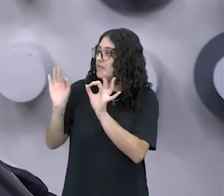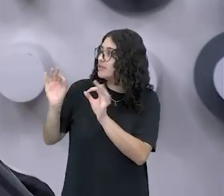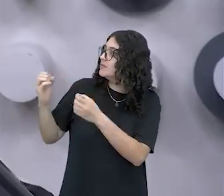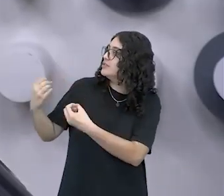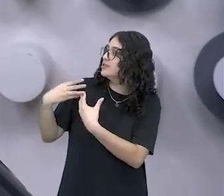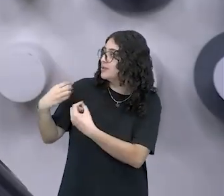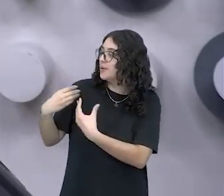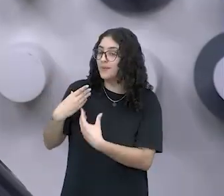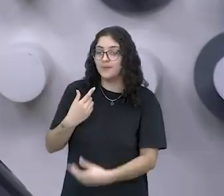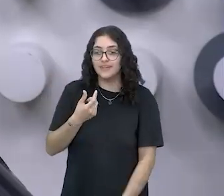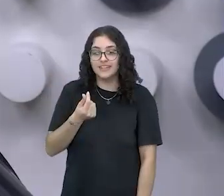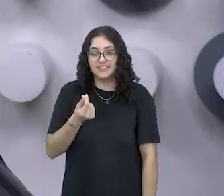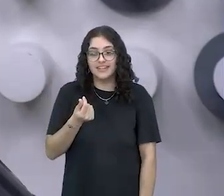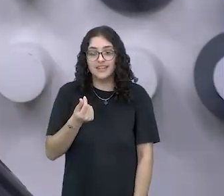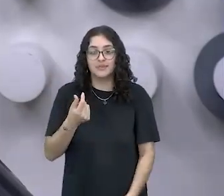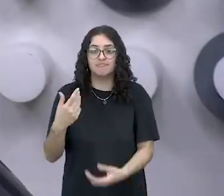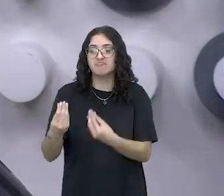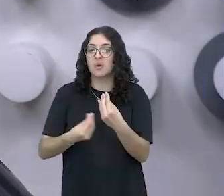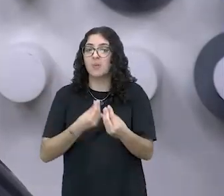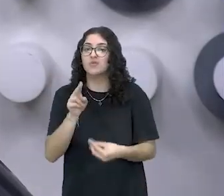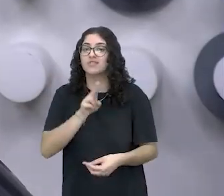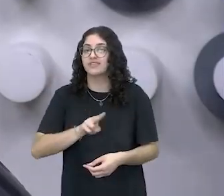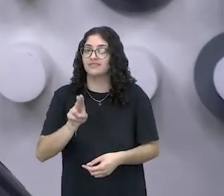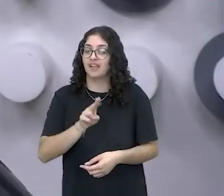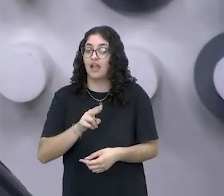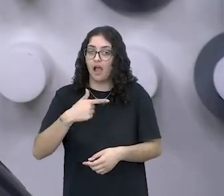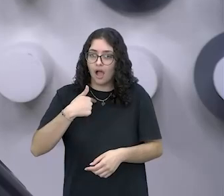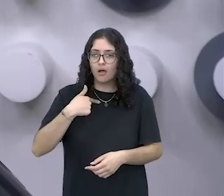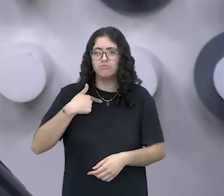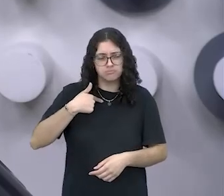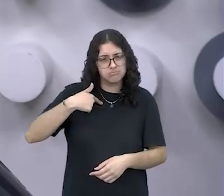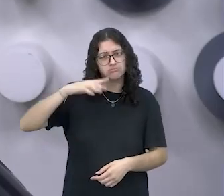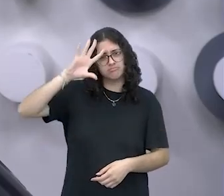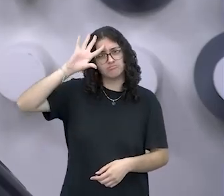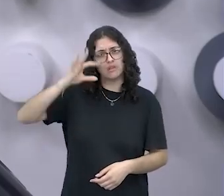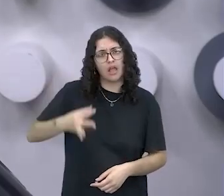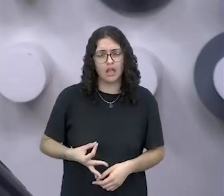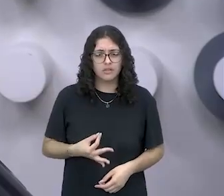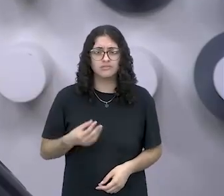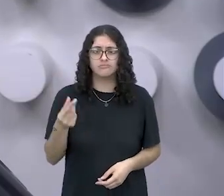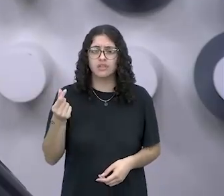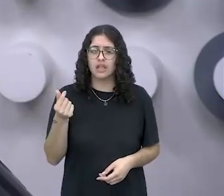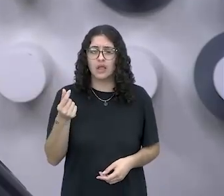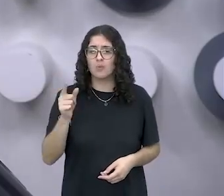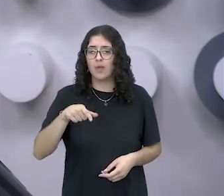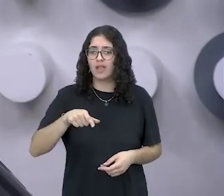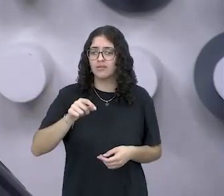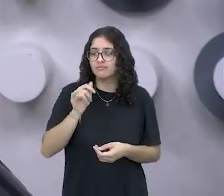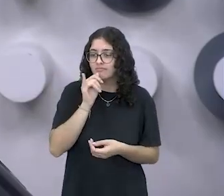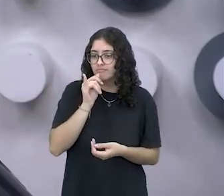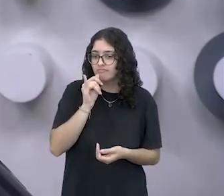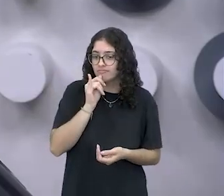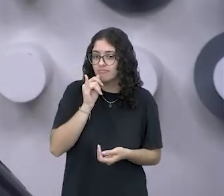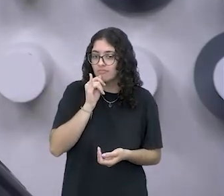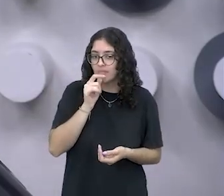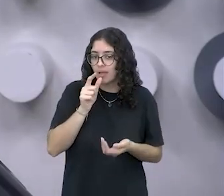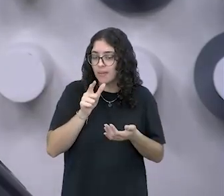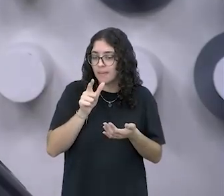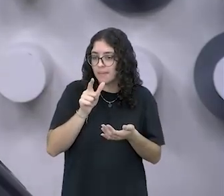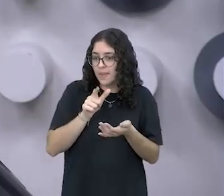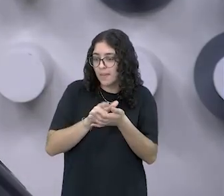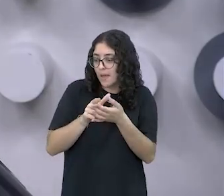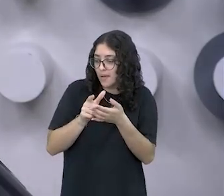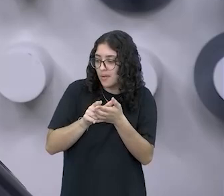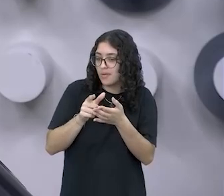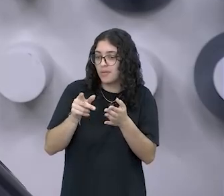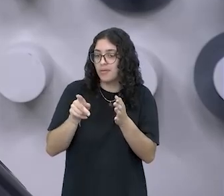aquele dinheirinho, com aquela... Para que eu compreendesse que o dinheiro ele não é um papel abstrato, por